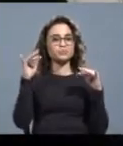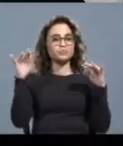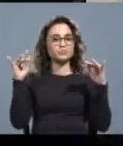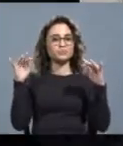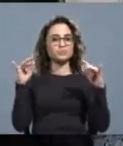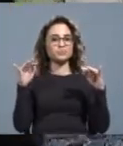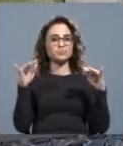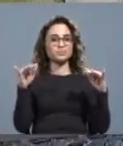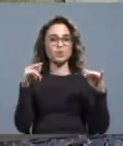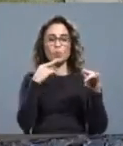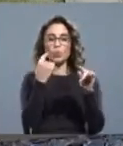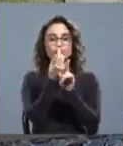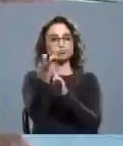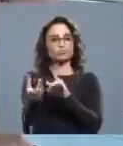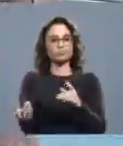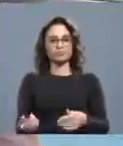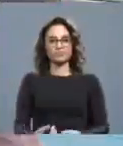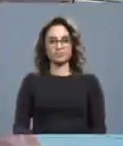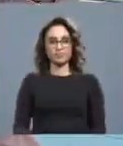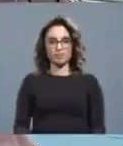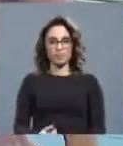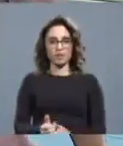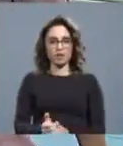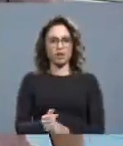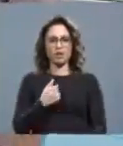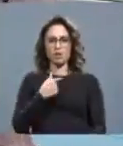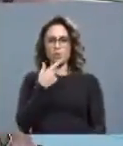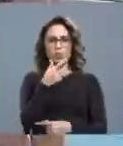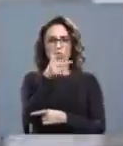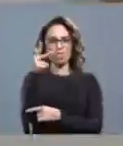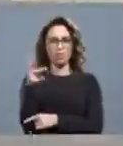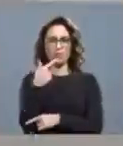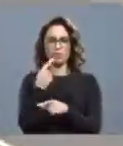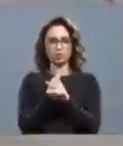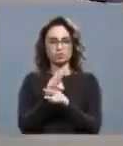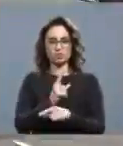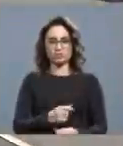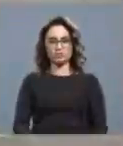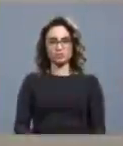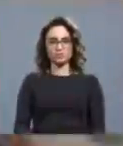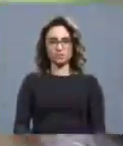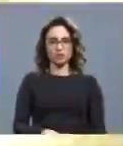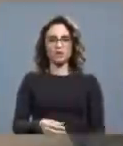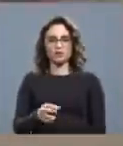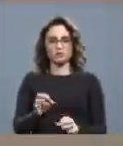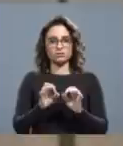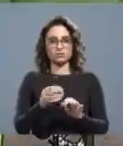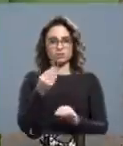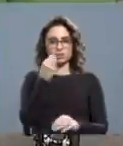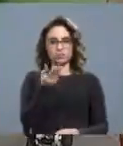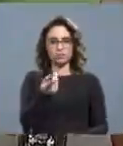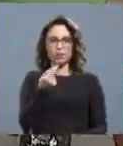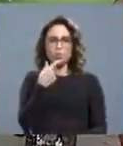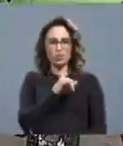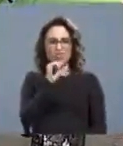está para aqui tanta variável. Não, isso é muito imagem por cima, não é grave. Exatamente. A discussão foi muito gay.